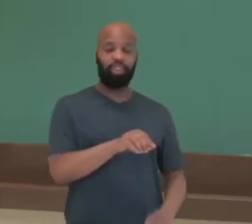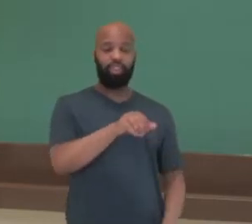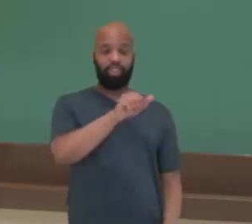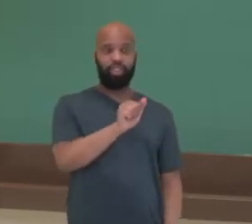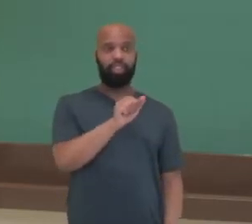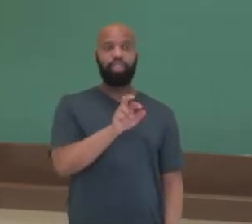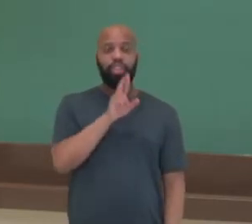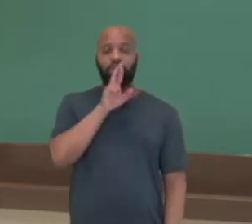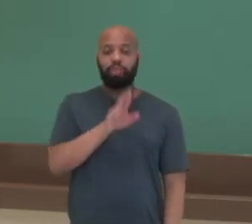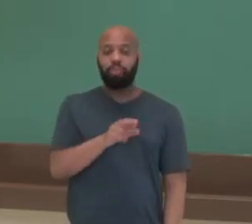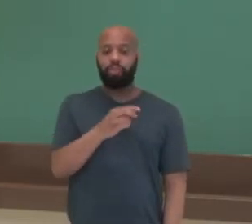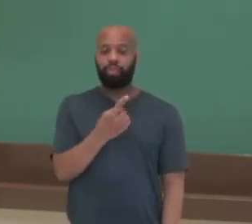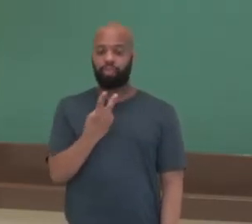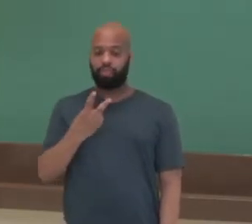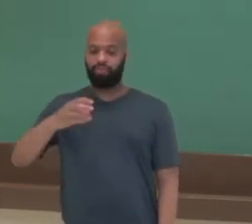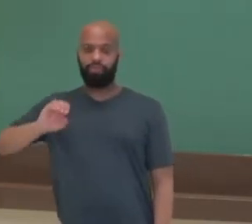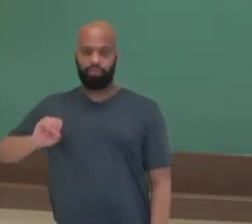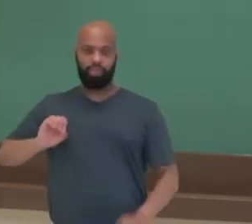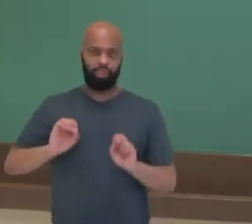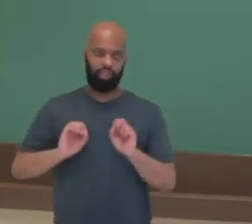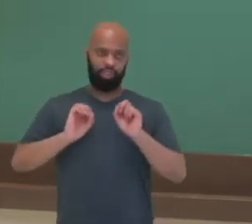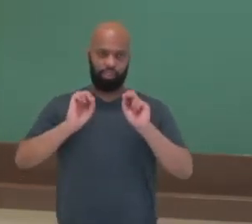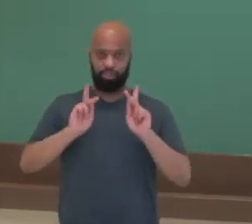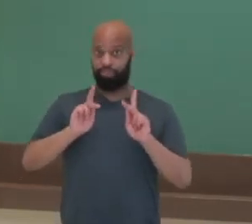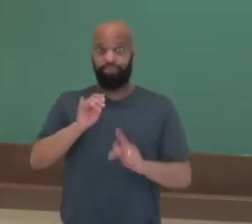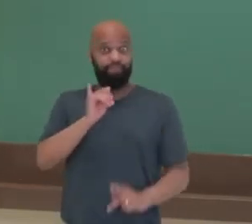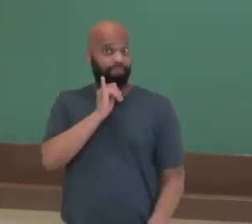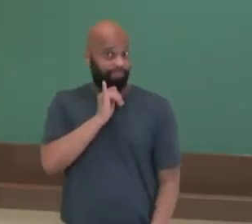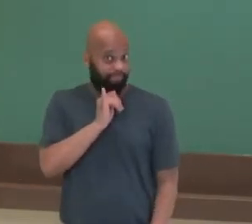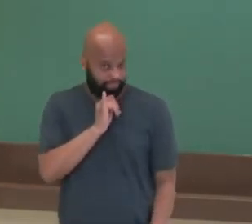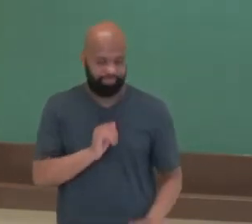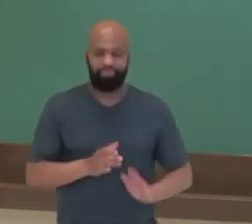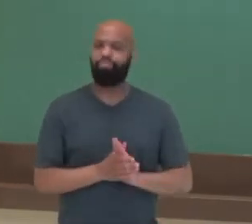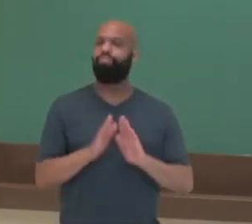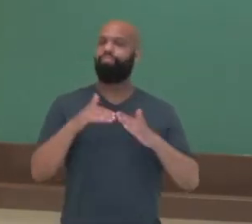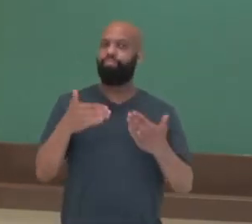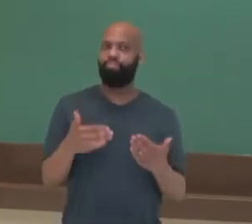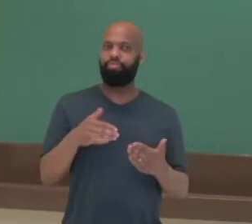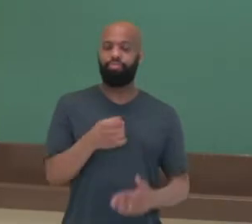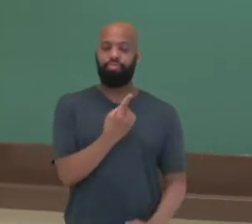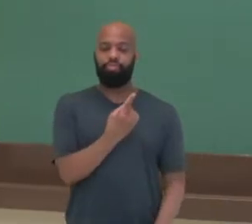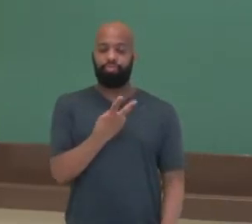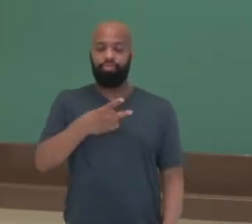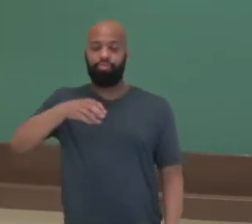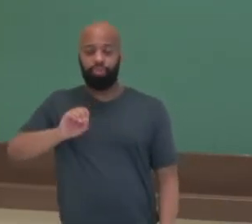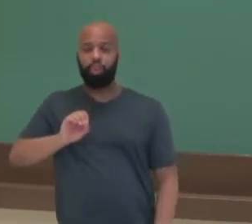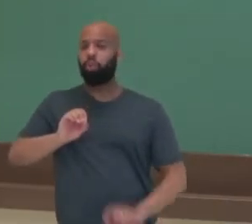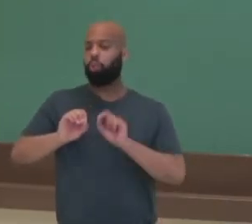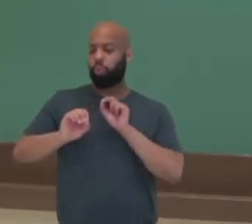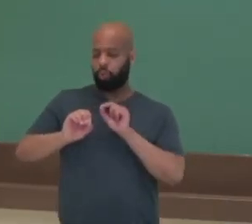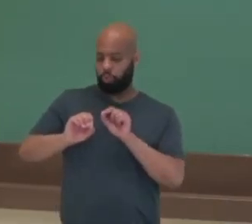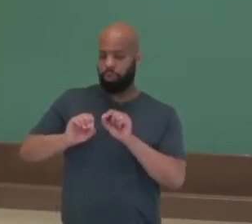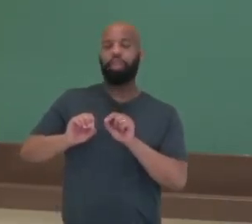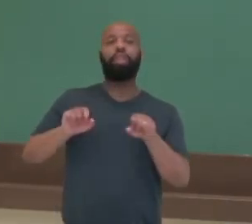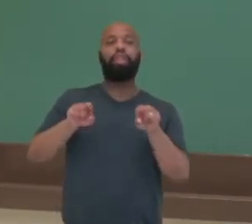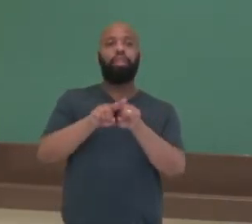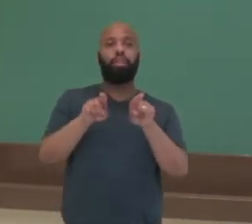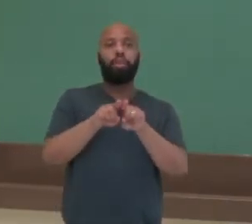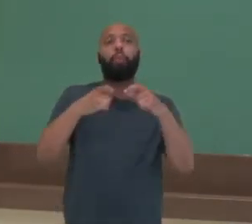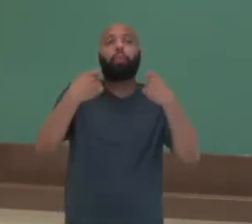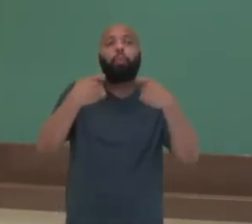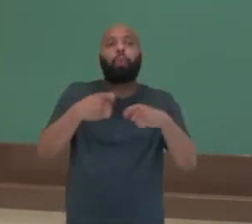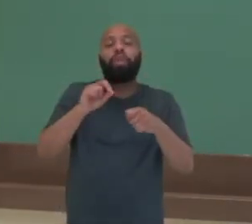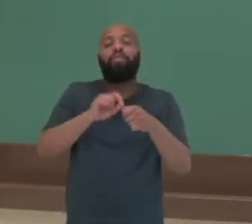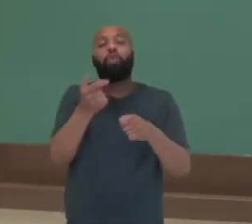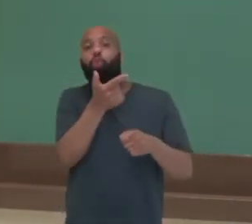deu 120, tá? Vamos supor. Então, esse 120, ele também tem que dar para